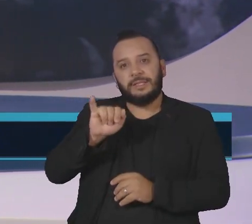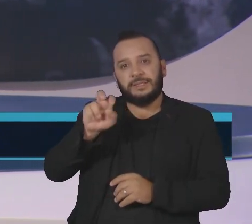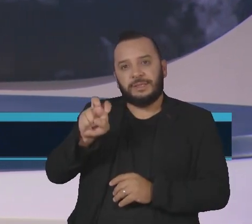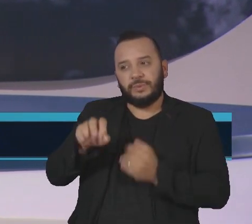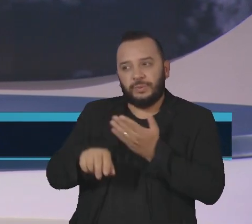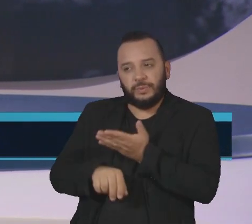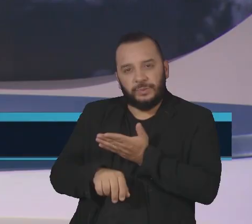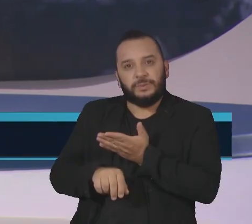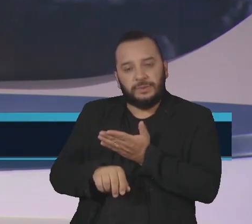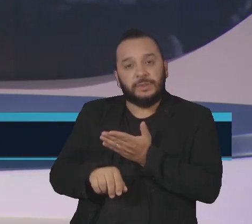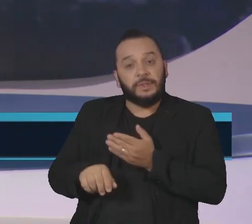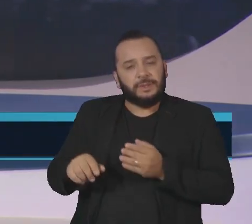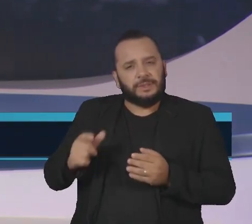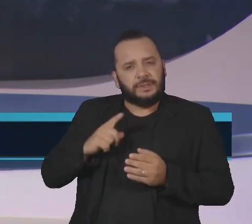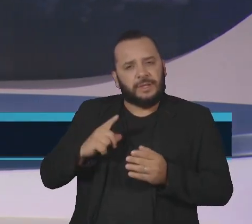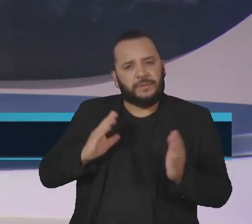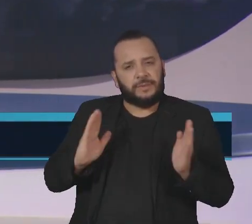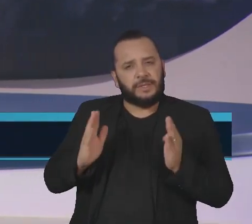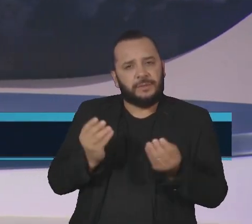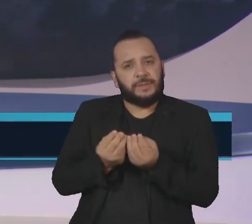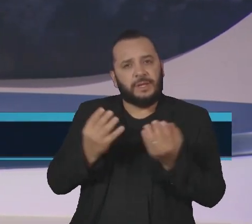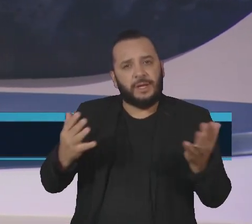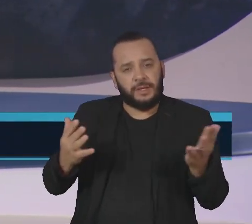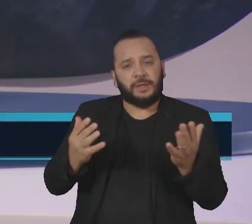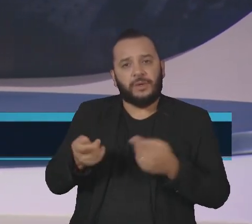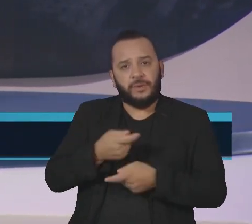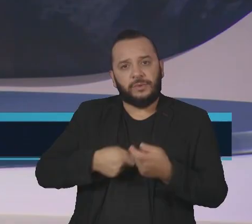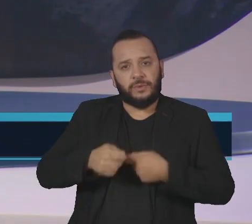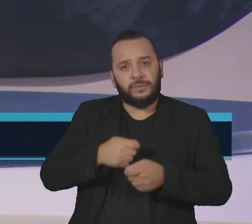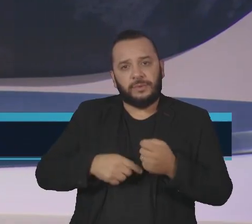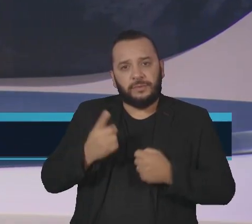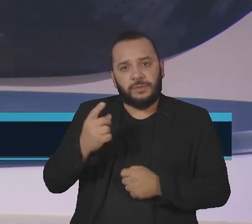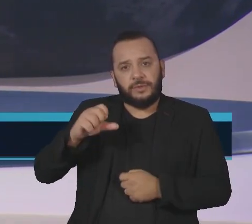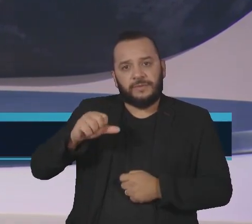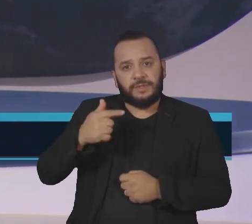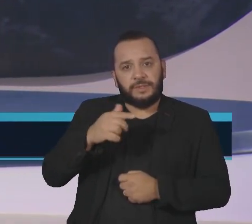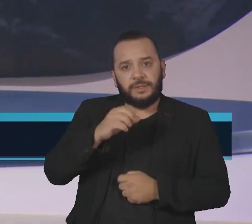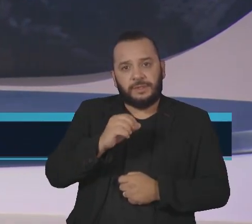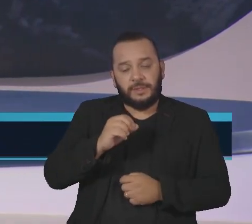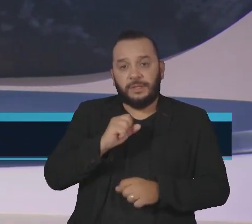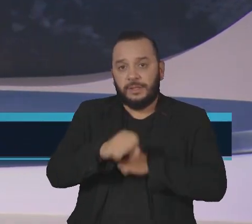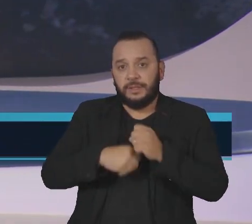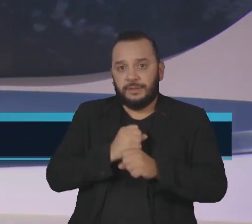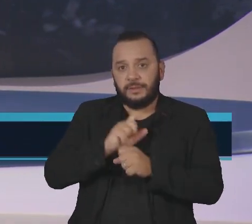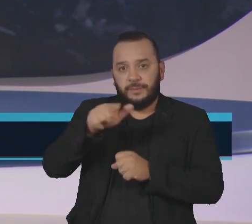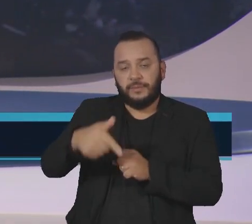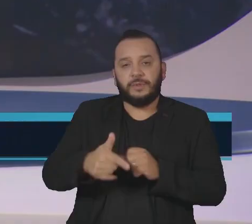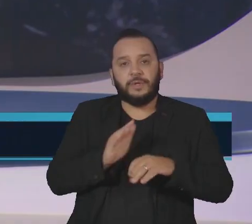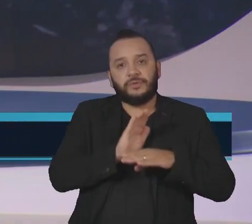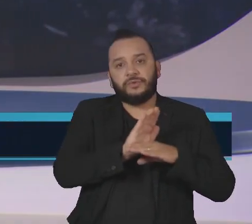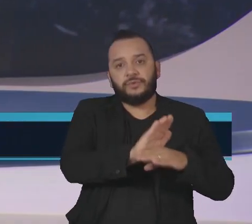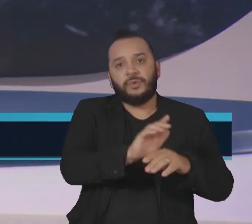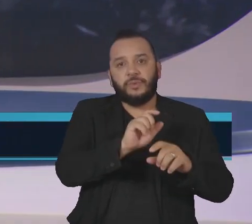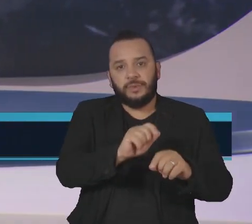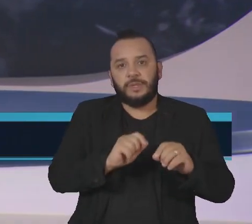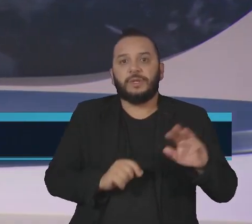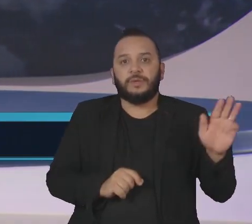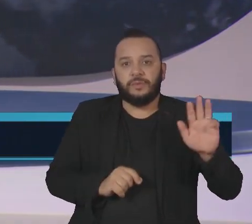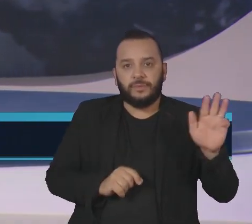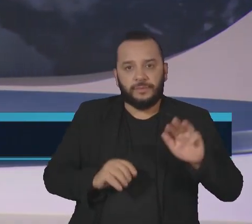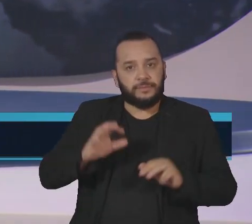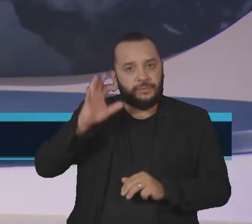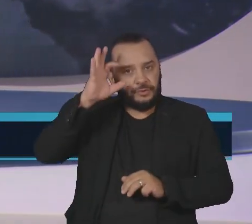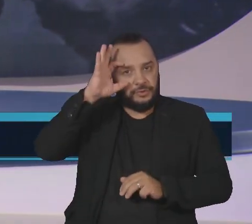autores do chamado milagre econômico dos anos 70. Anos depois, ajudou os governos Lula e Dilma como consultor